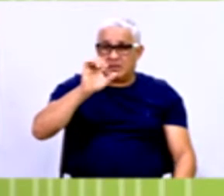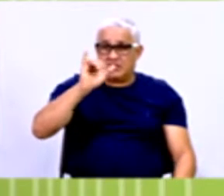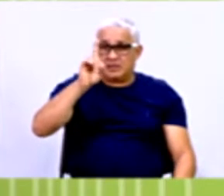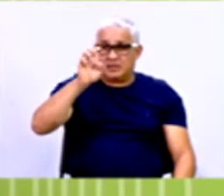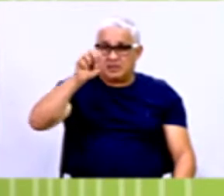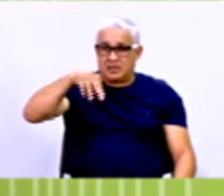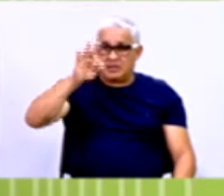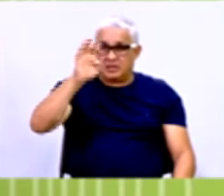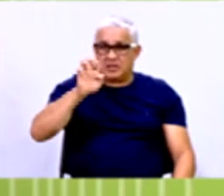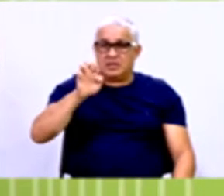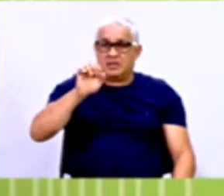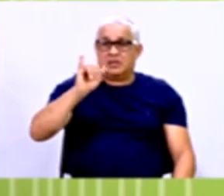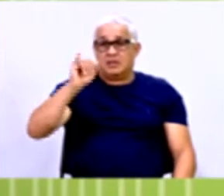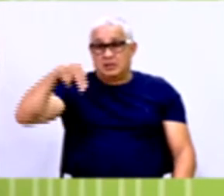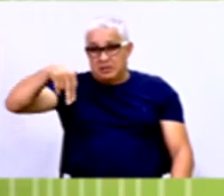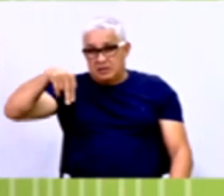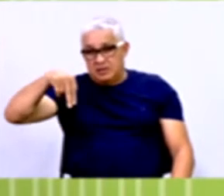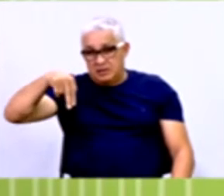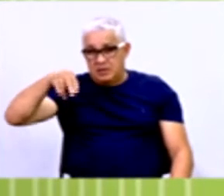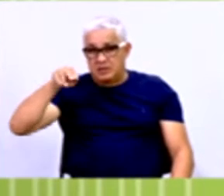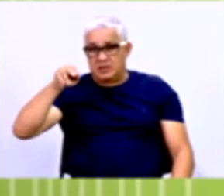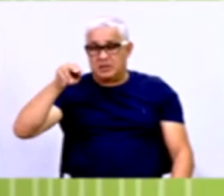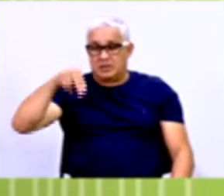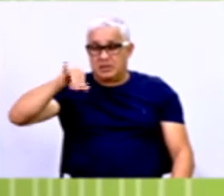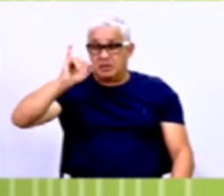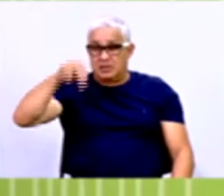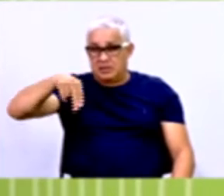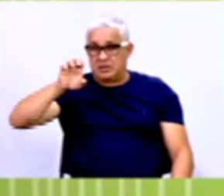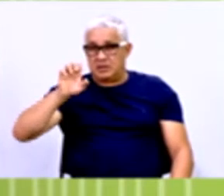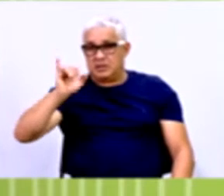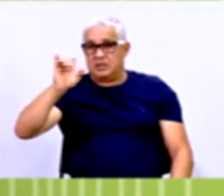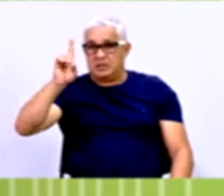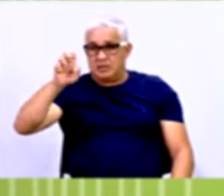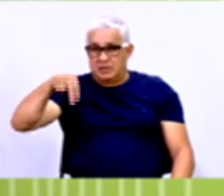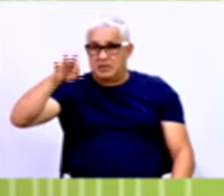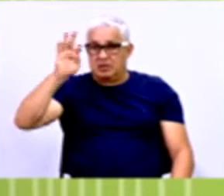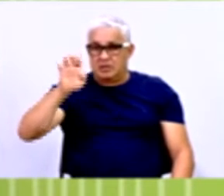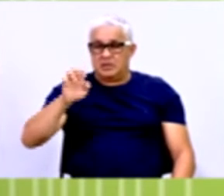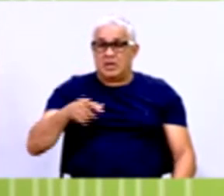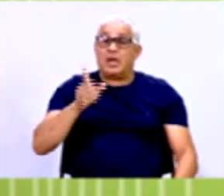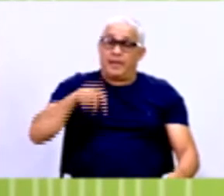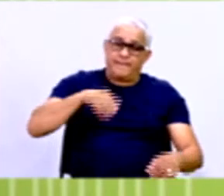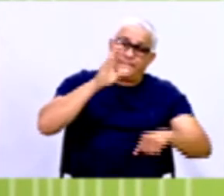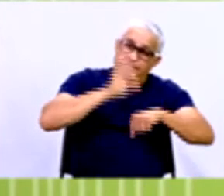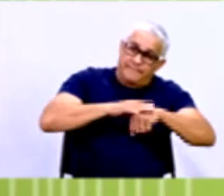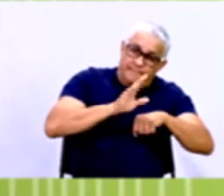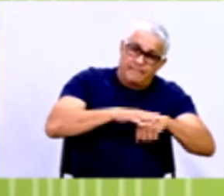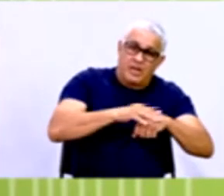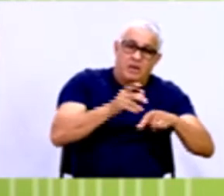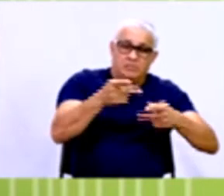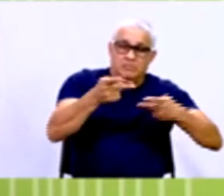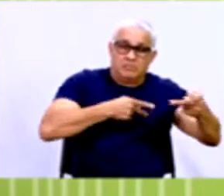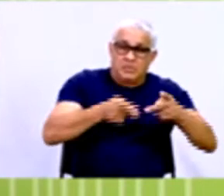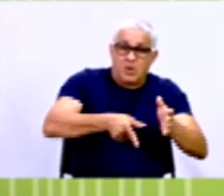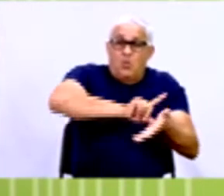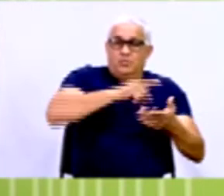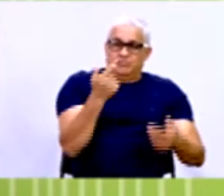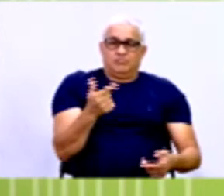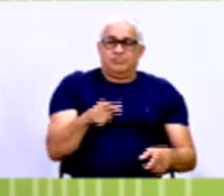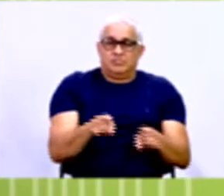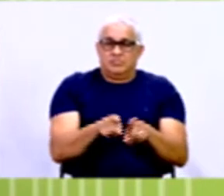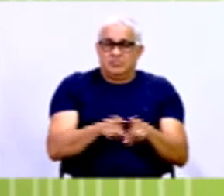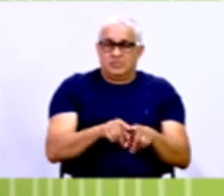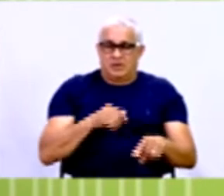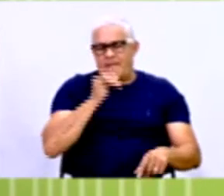mesma coisa. O incidente é um ato que não foi planejado, no entanto, é um ato que não causa dano nenhum. Por exemplo, eu estou lá trabalhando